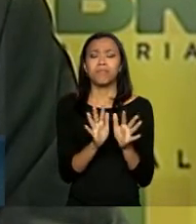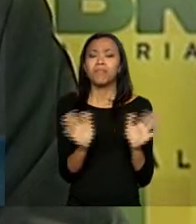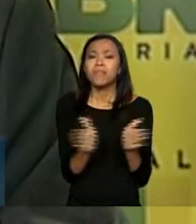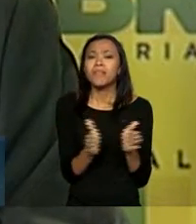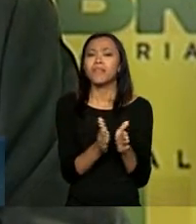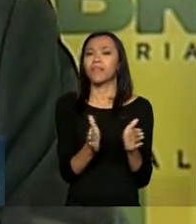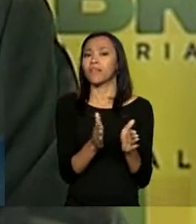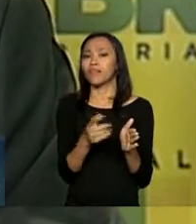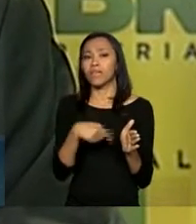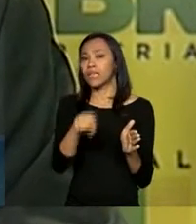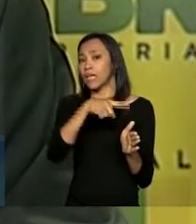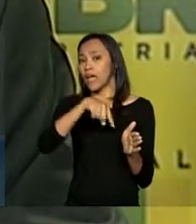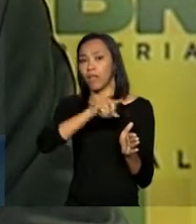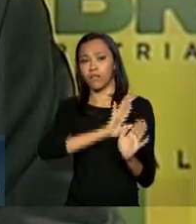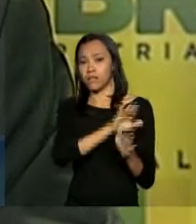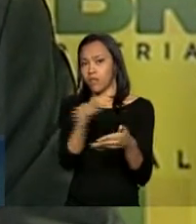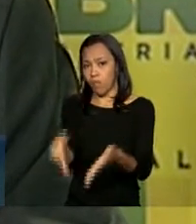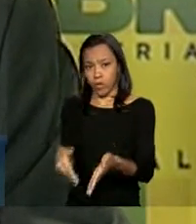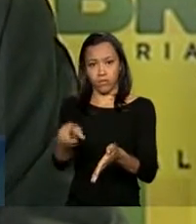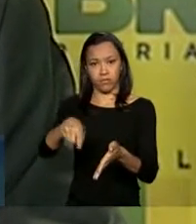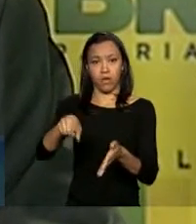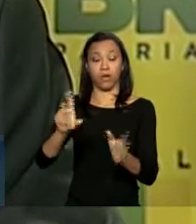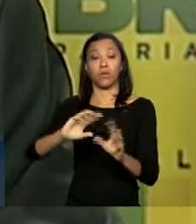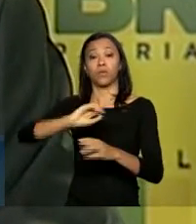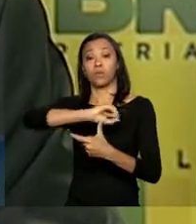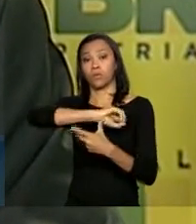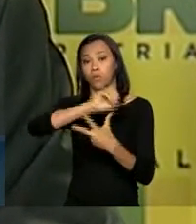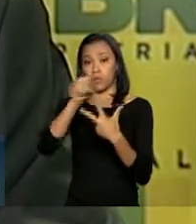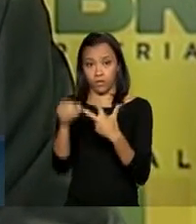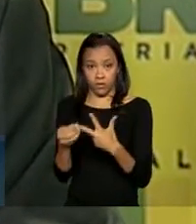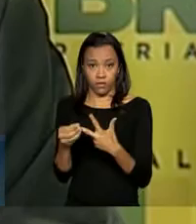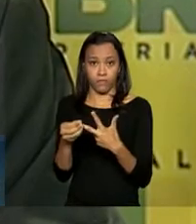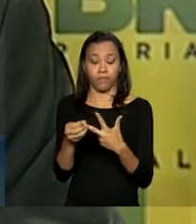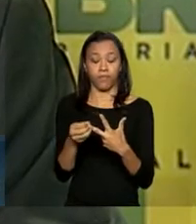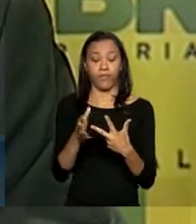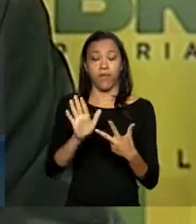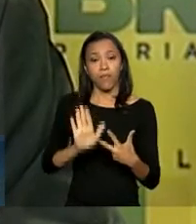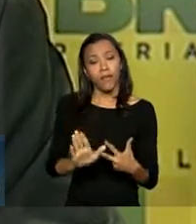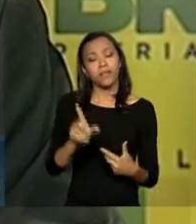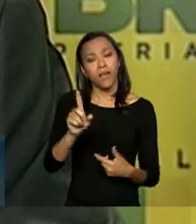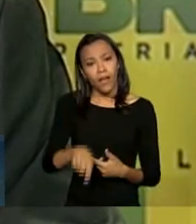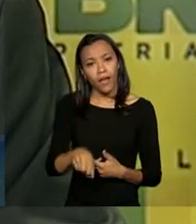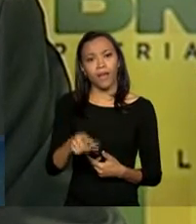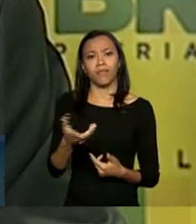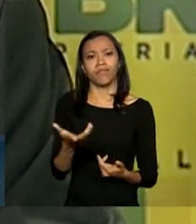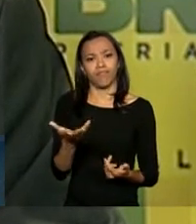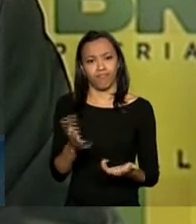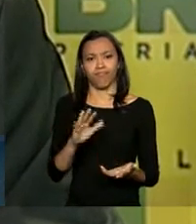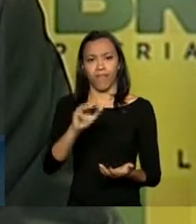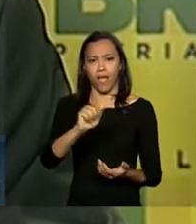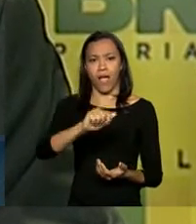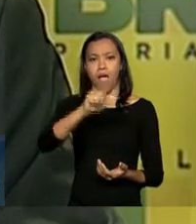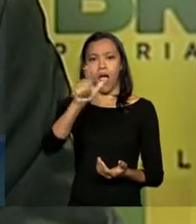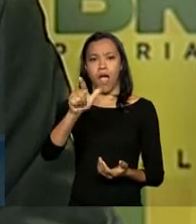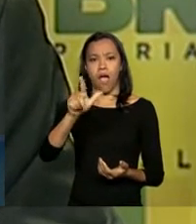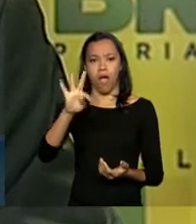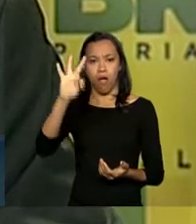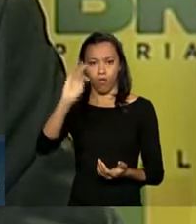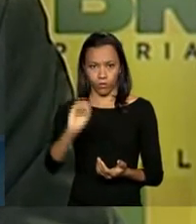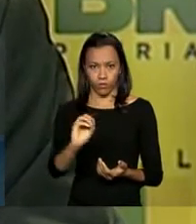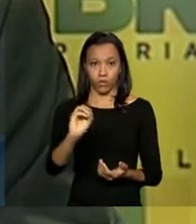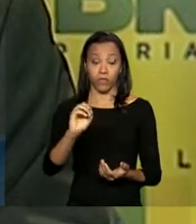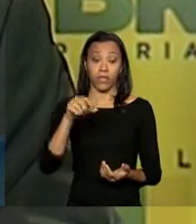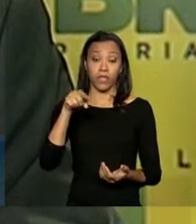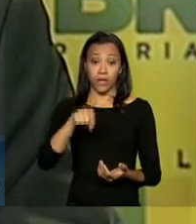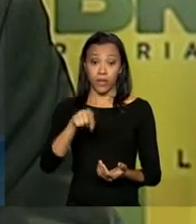do Enem. Portanto, a gente não sabe o nível socioeconômico dela. Quer dizer, nós não calculamos, mas é óbvio que será entre alto e muito alto. Então, esse ranking,